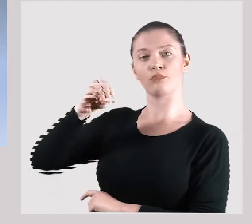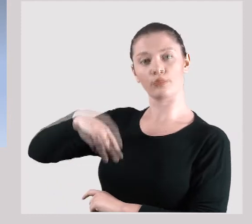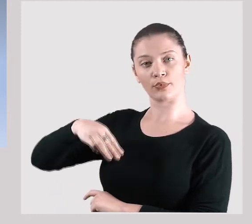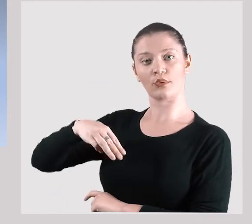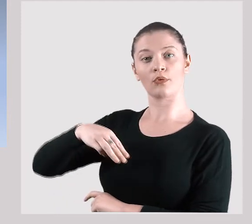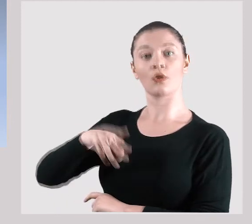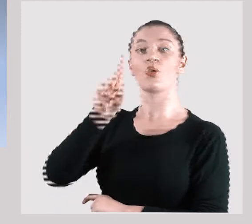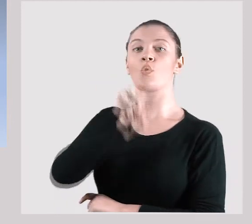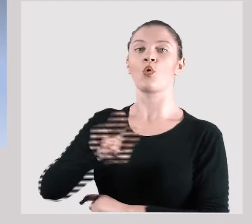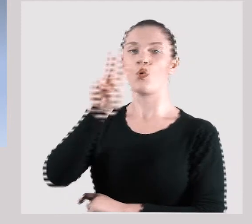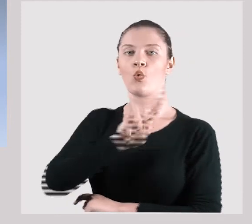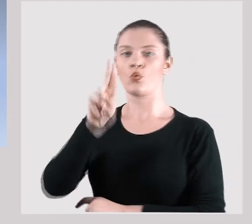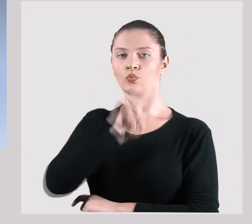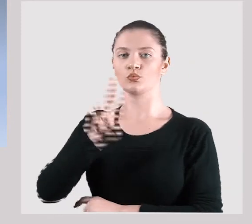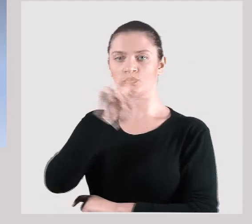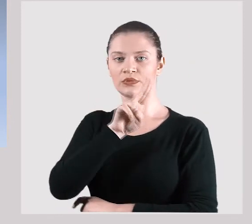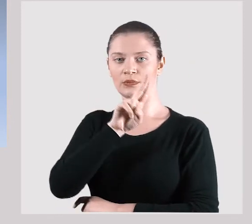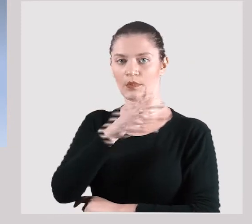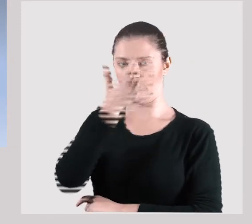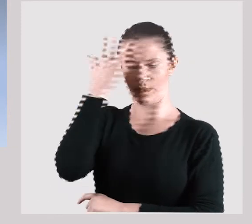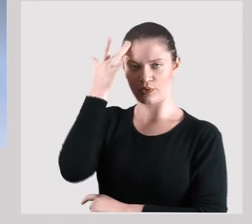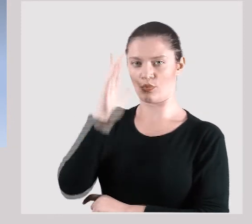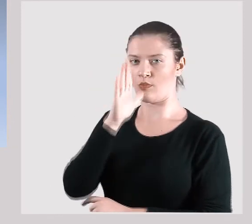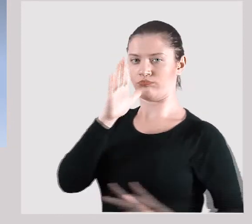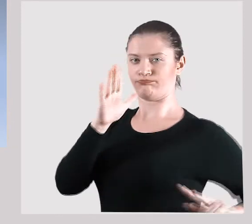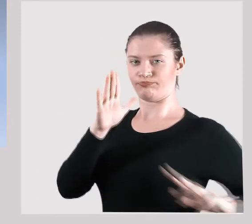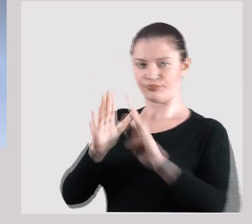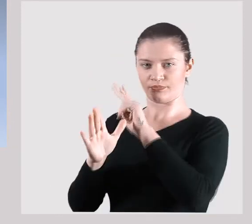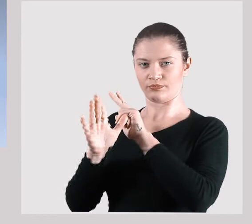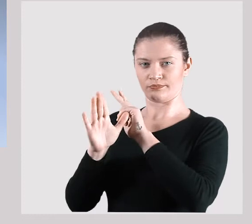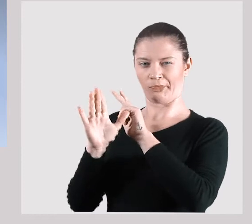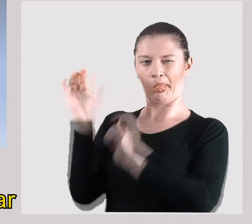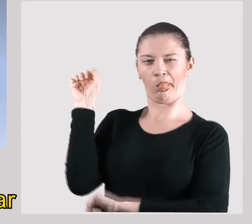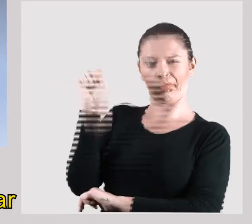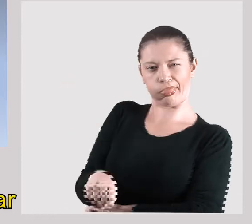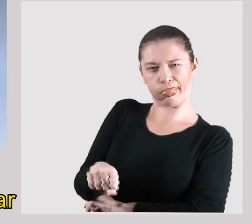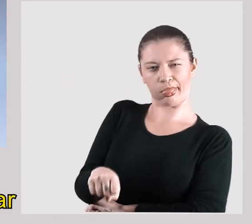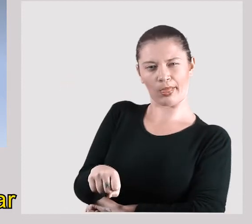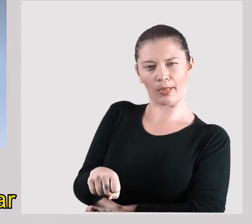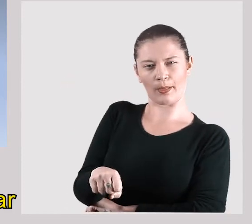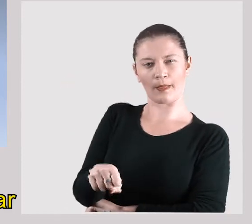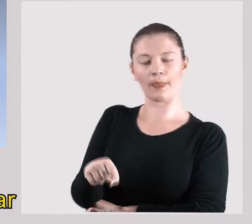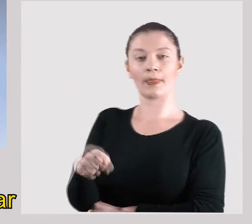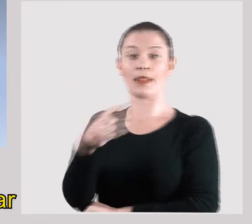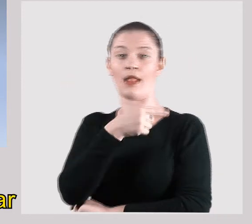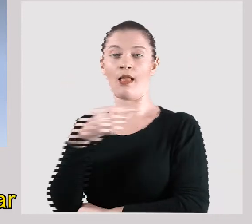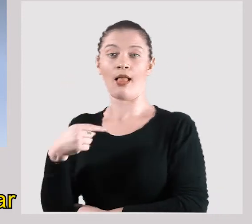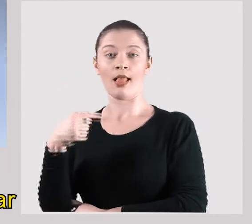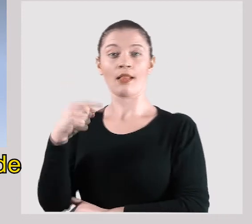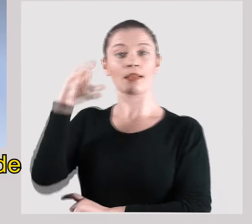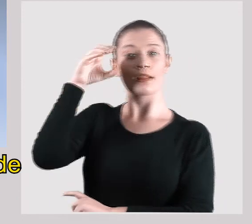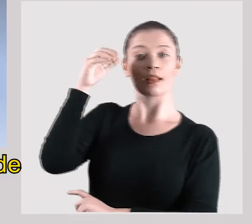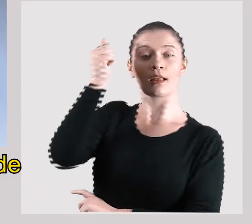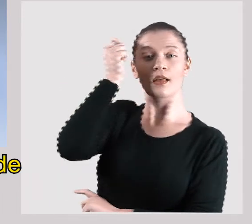agressores sexuais, pedófilos, na Rússia, na Coreia do Sul. E aqui no Brasil não pode